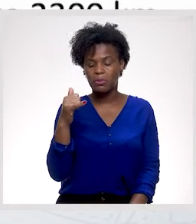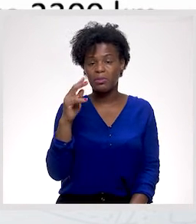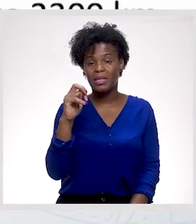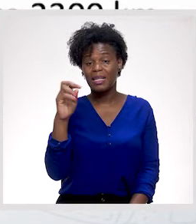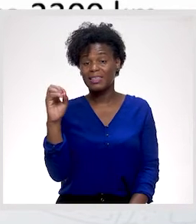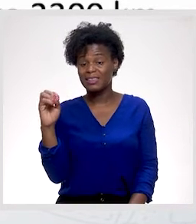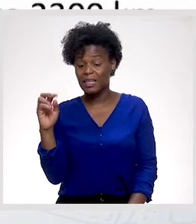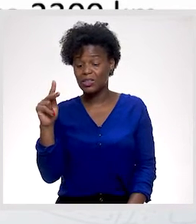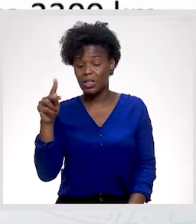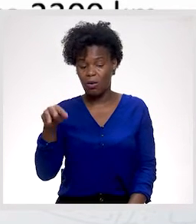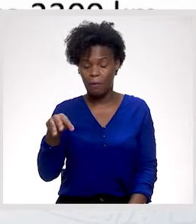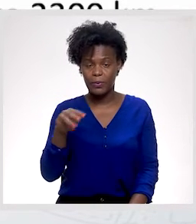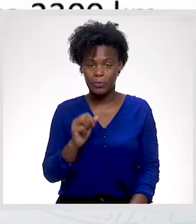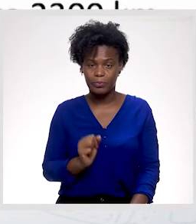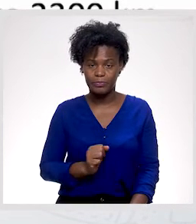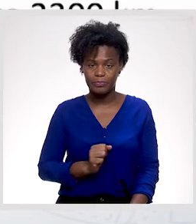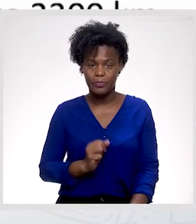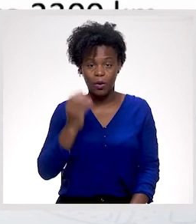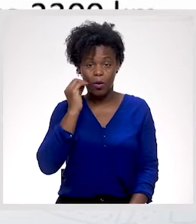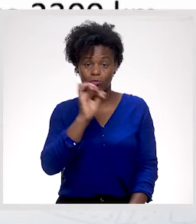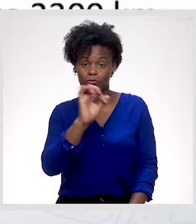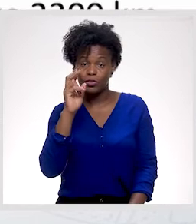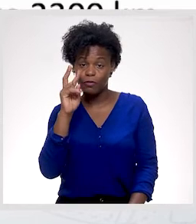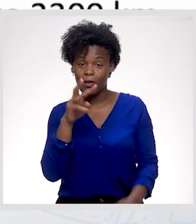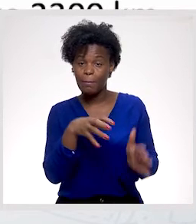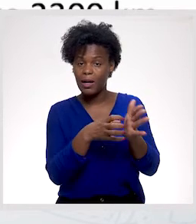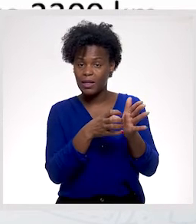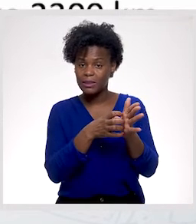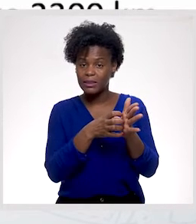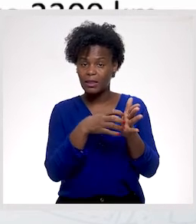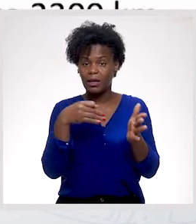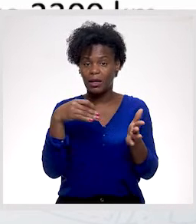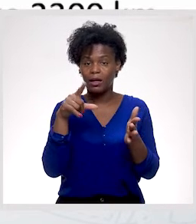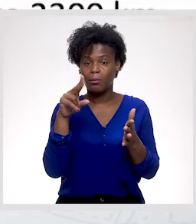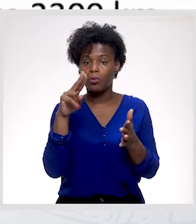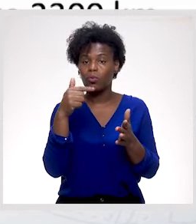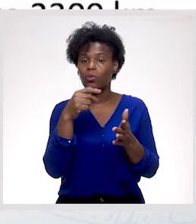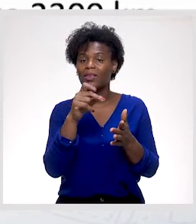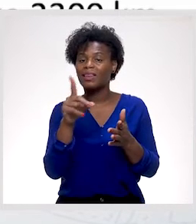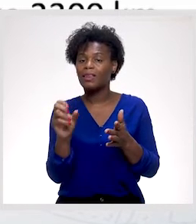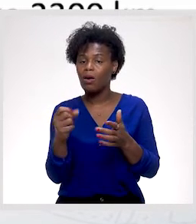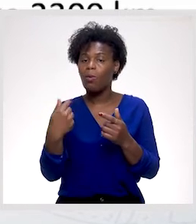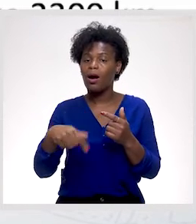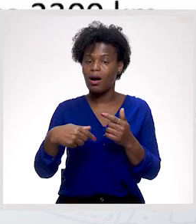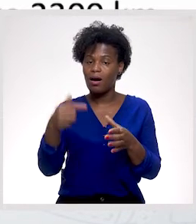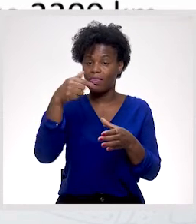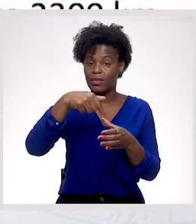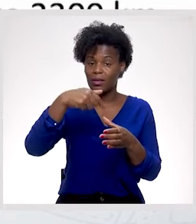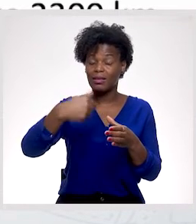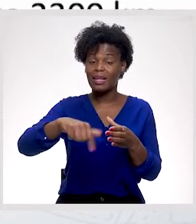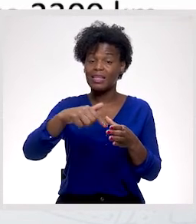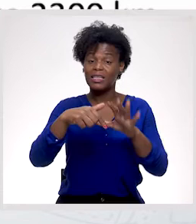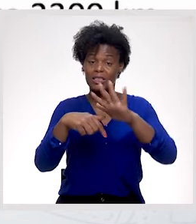2.300 quilômetros. Conforme estão a ver ali na imagem, o Plutão é constituído, tem